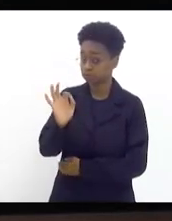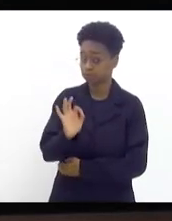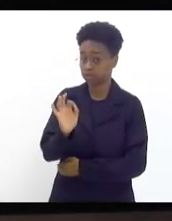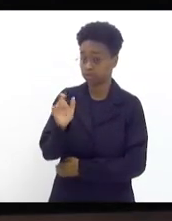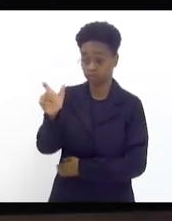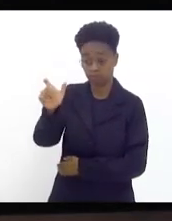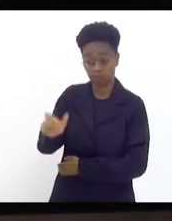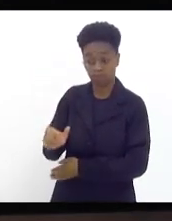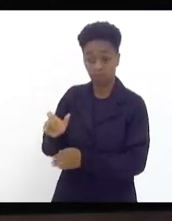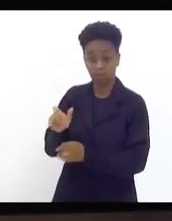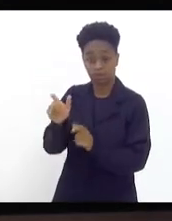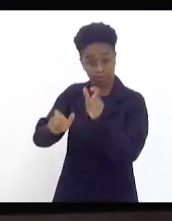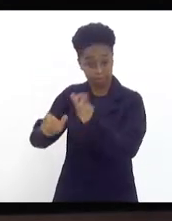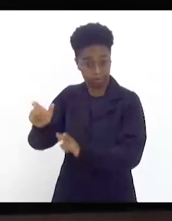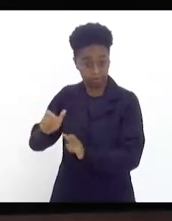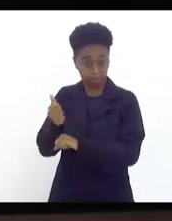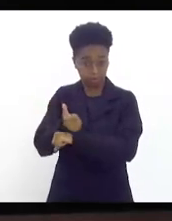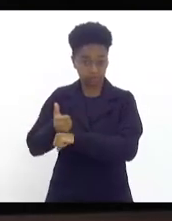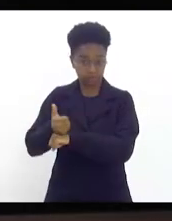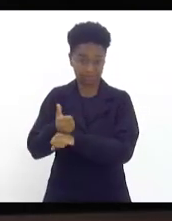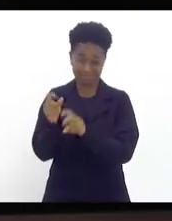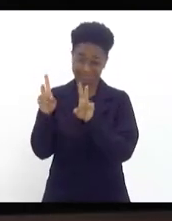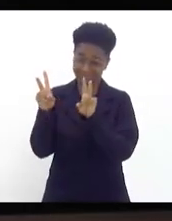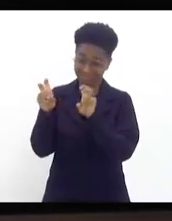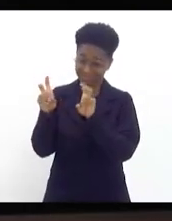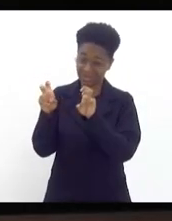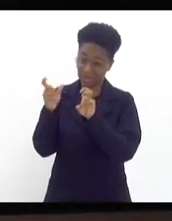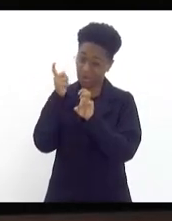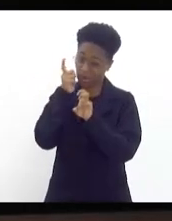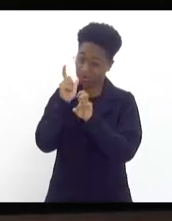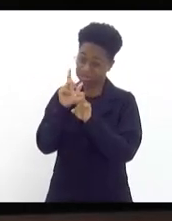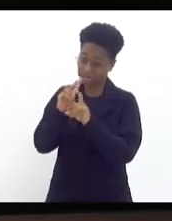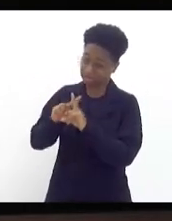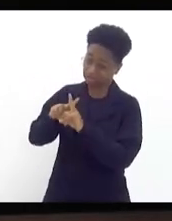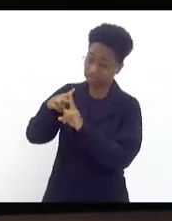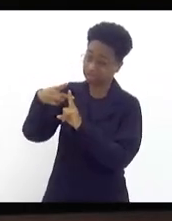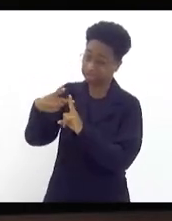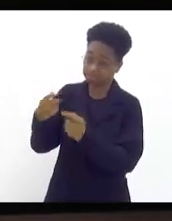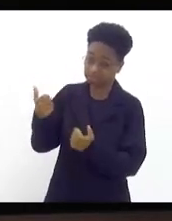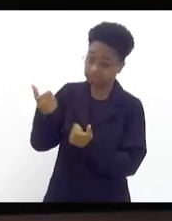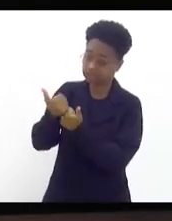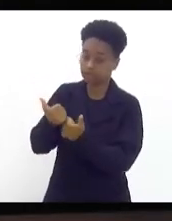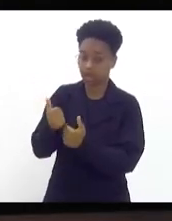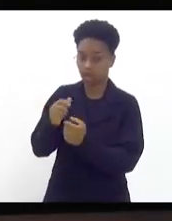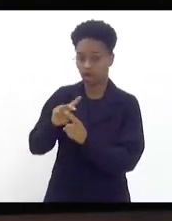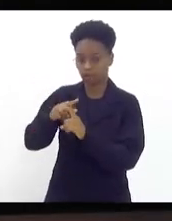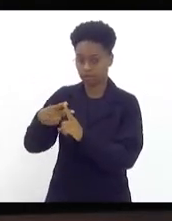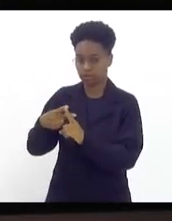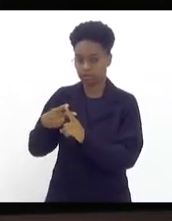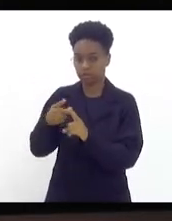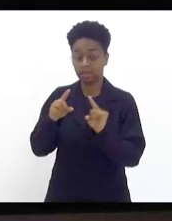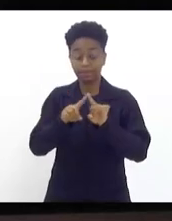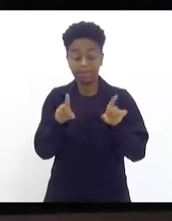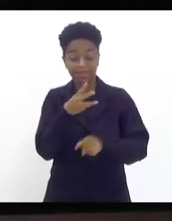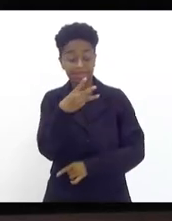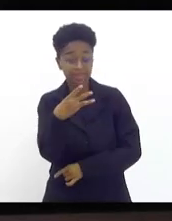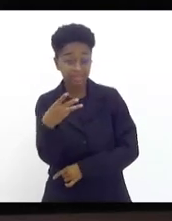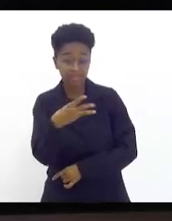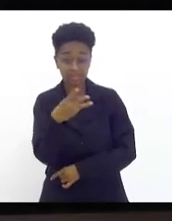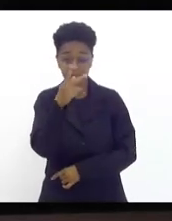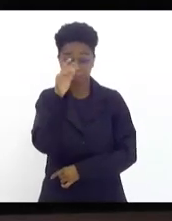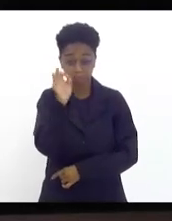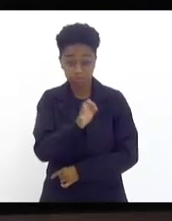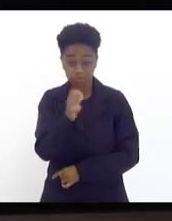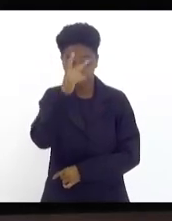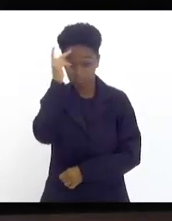é são entre muitas aspas contempladas por esse aumento 33% dos